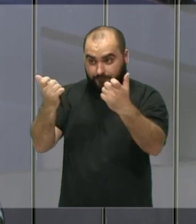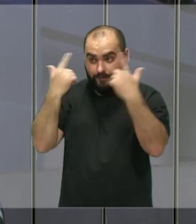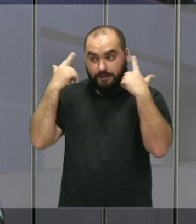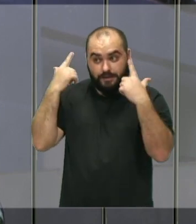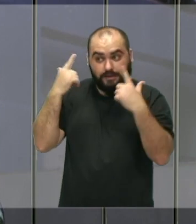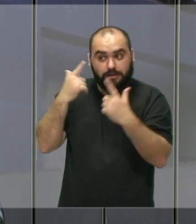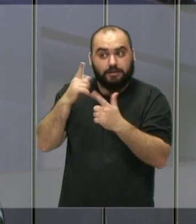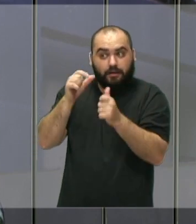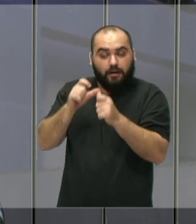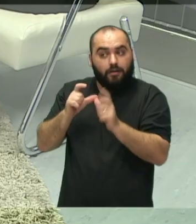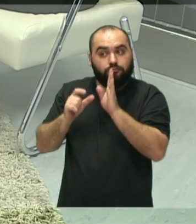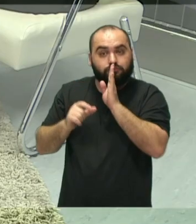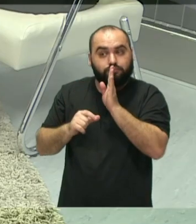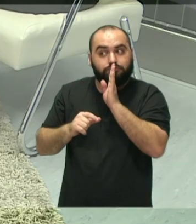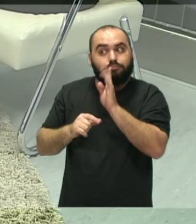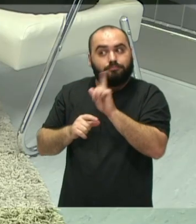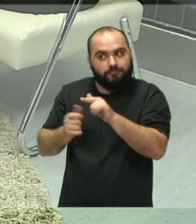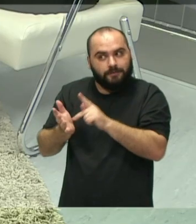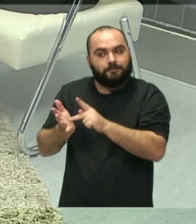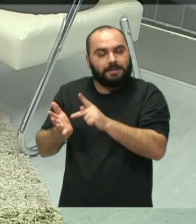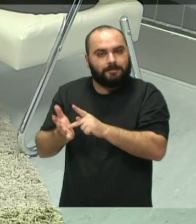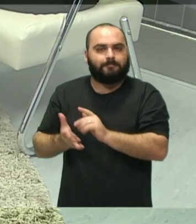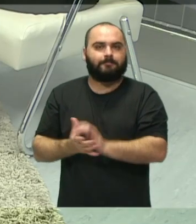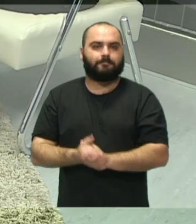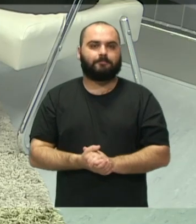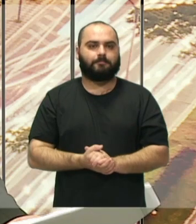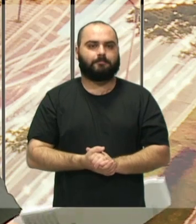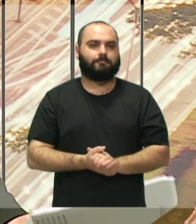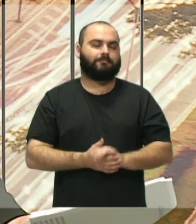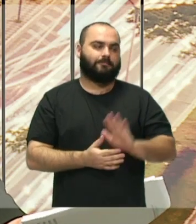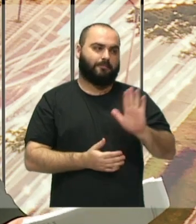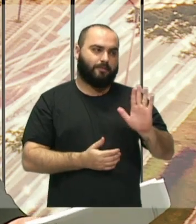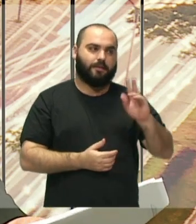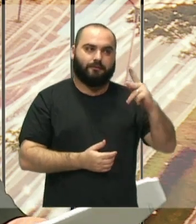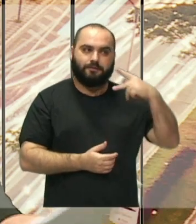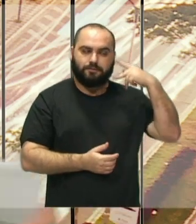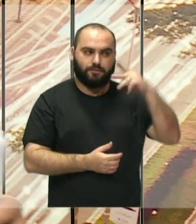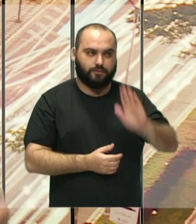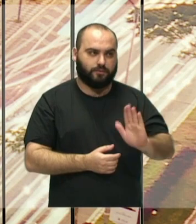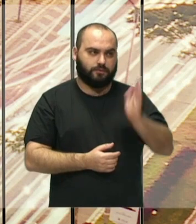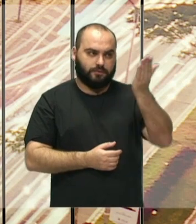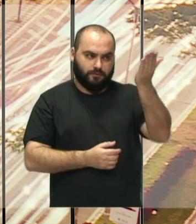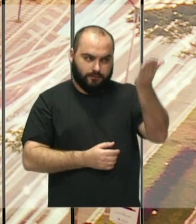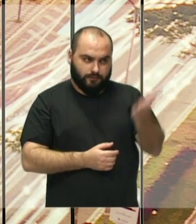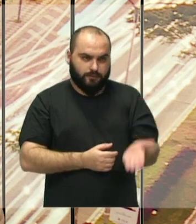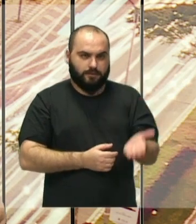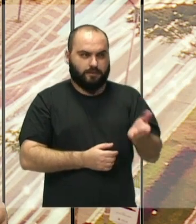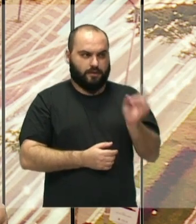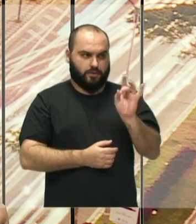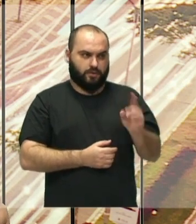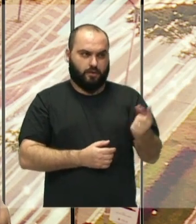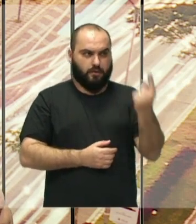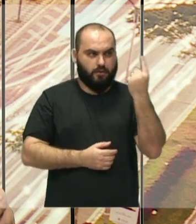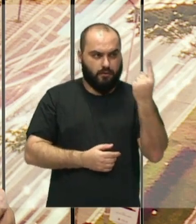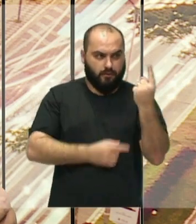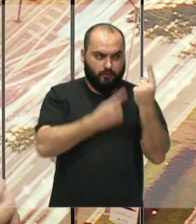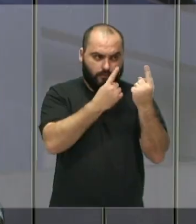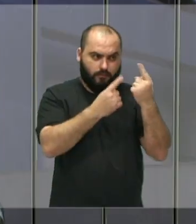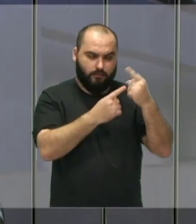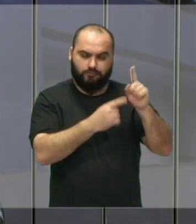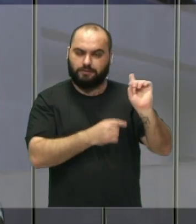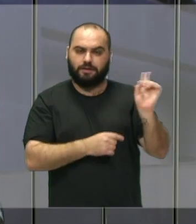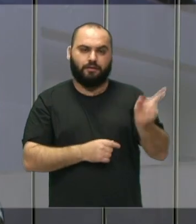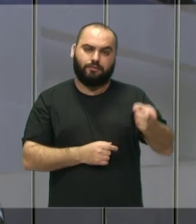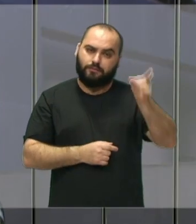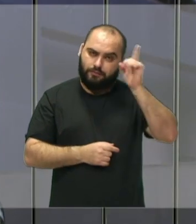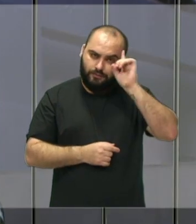feminina. Vereadora, esse caso que aconteceu, infelizmente, com a senhora, não é um caso isolado, isso acontece diariamente